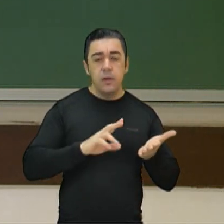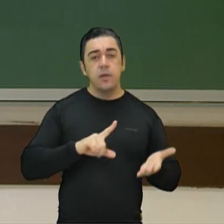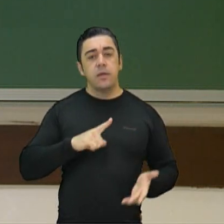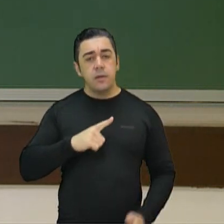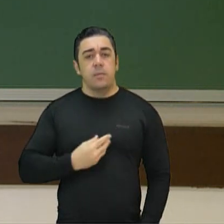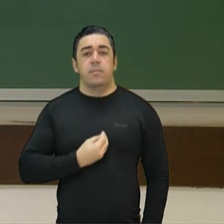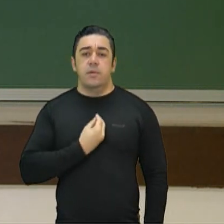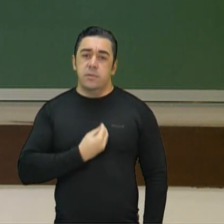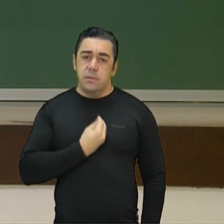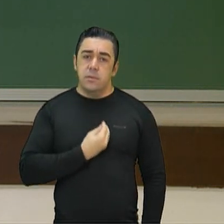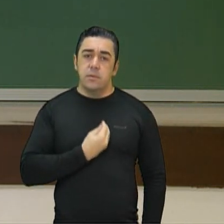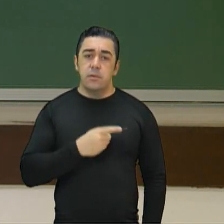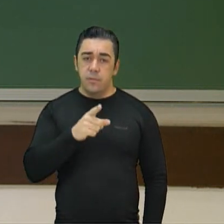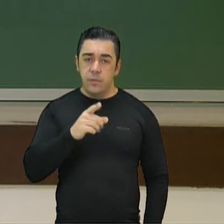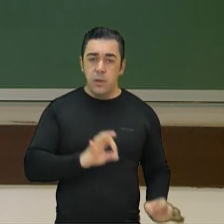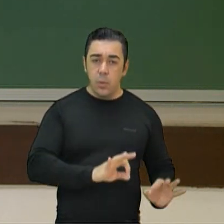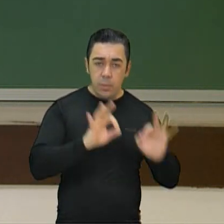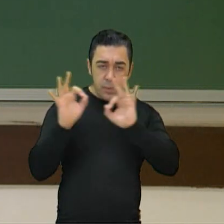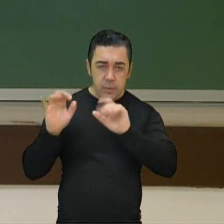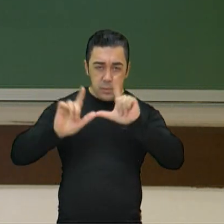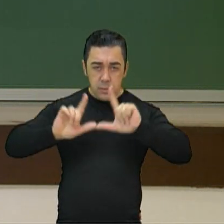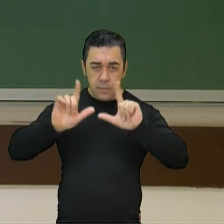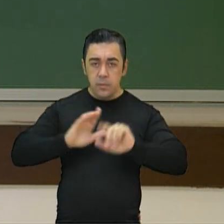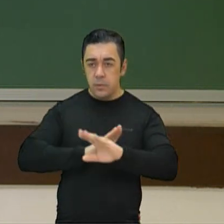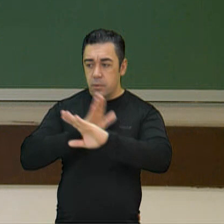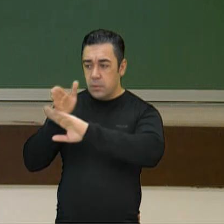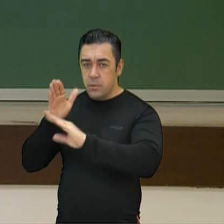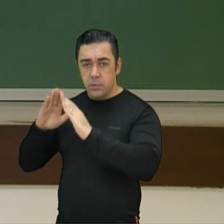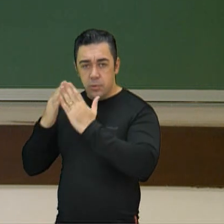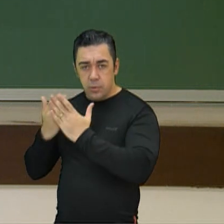lá que não está acompanhando pela televisão,